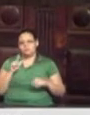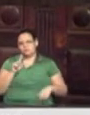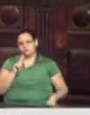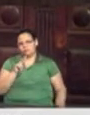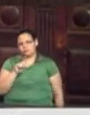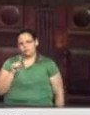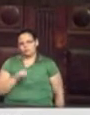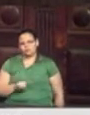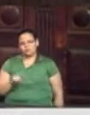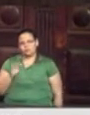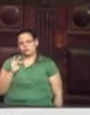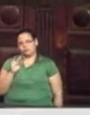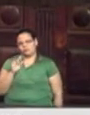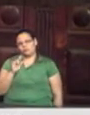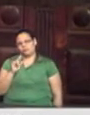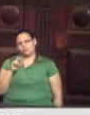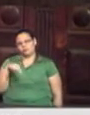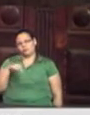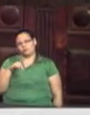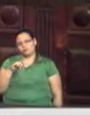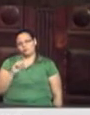Luiz Fernando Pezão